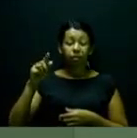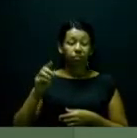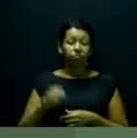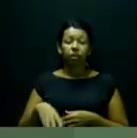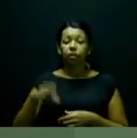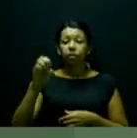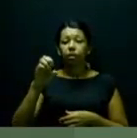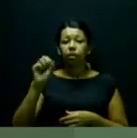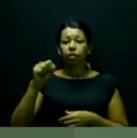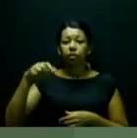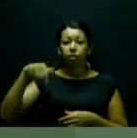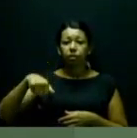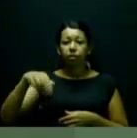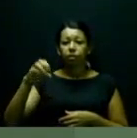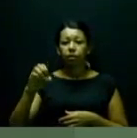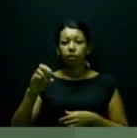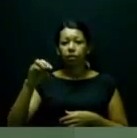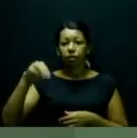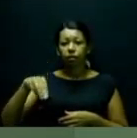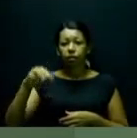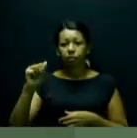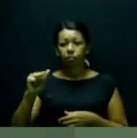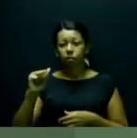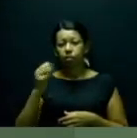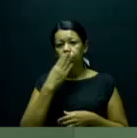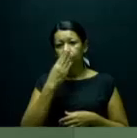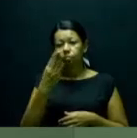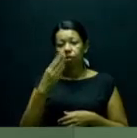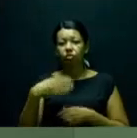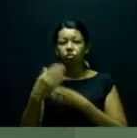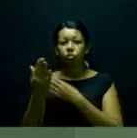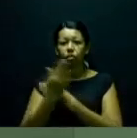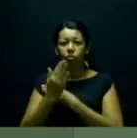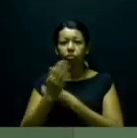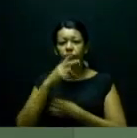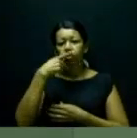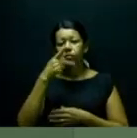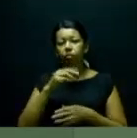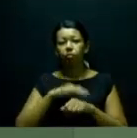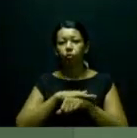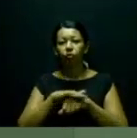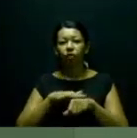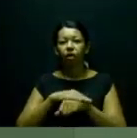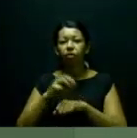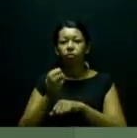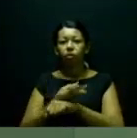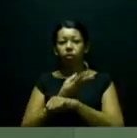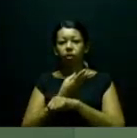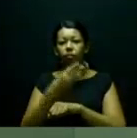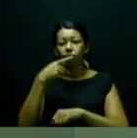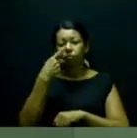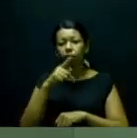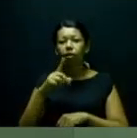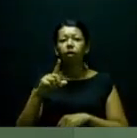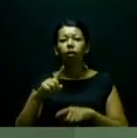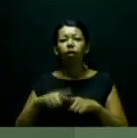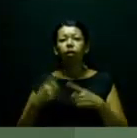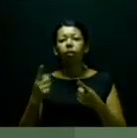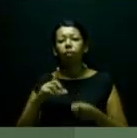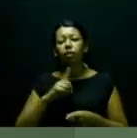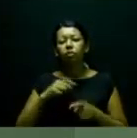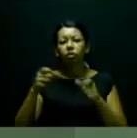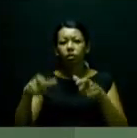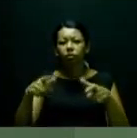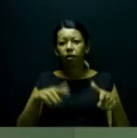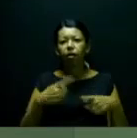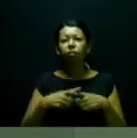pedir favorecimento. Nesse caso aqui da conversa do WhatsApp, ainda foi mencionado, olha, mas existia vaga. Existia